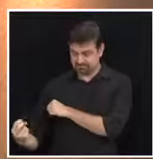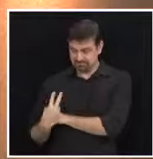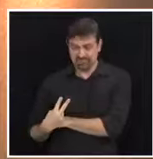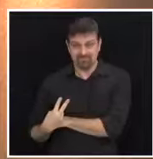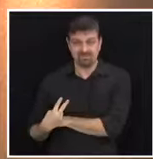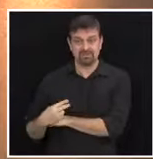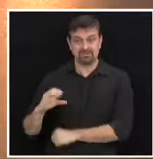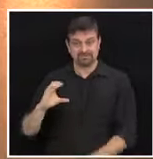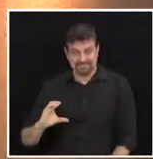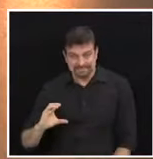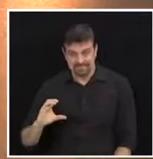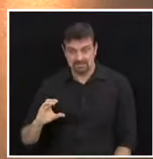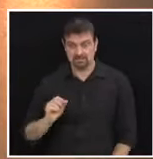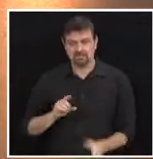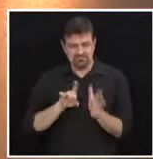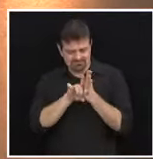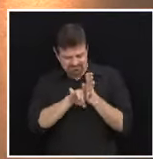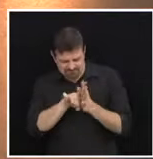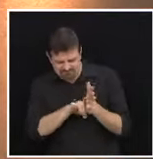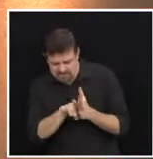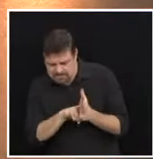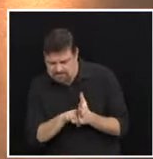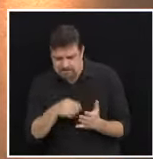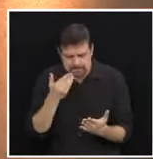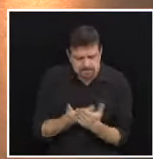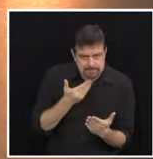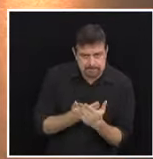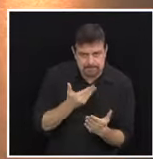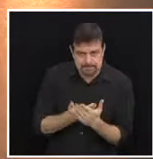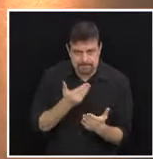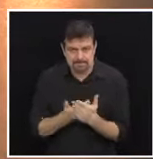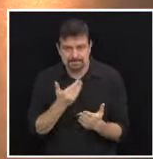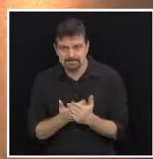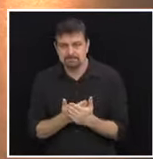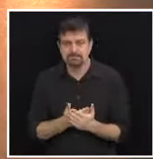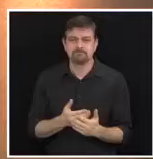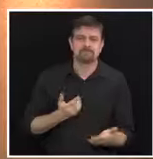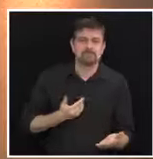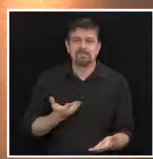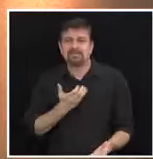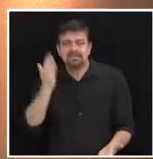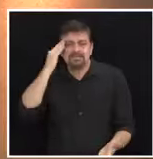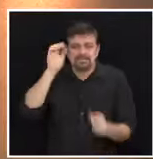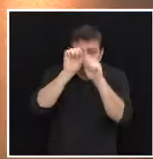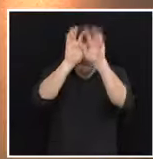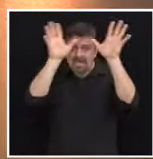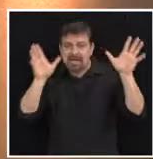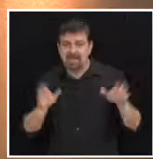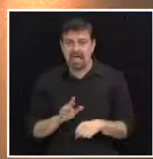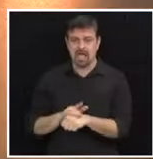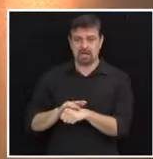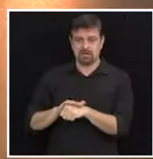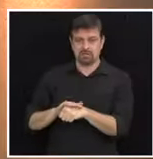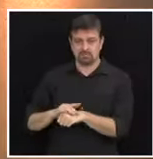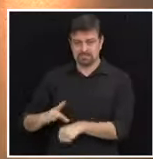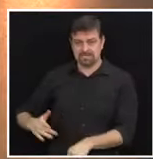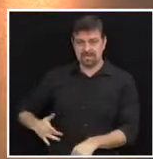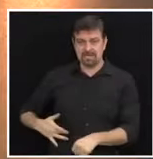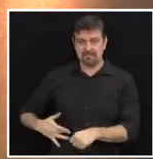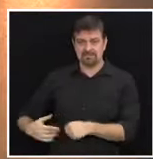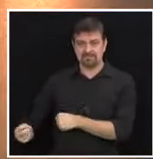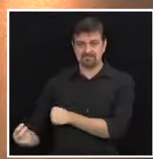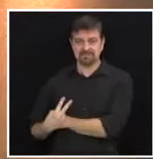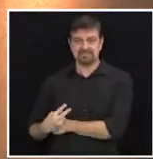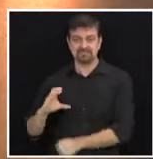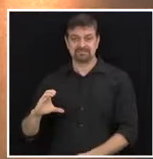C, eu comecei a pesquisar e estudar a respeito da patologia. Foi quando eu tive uma